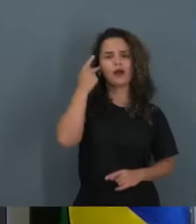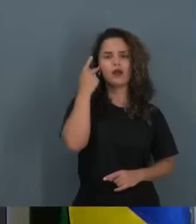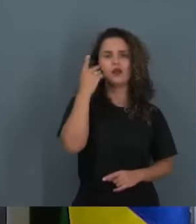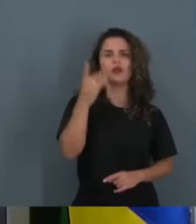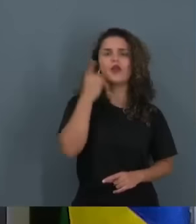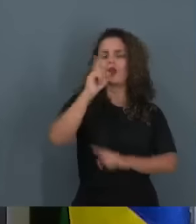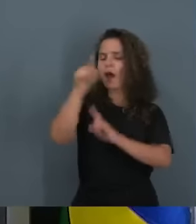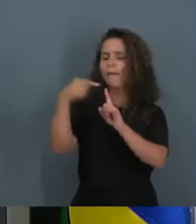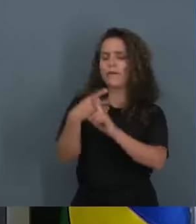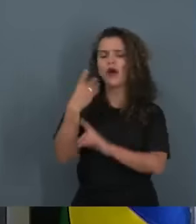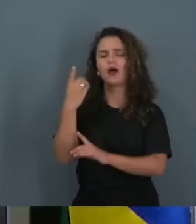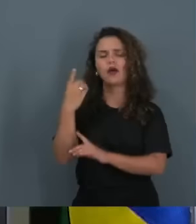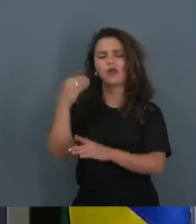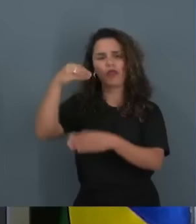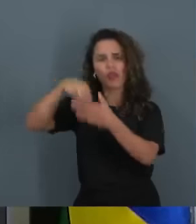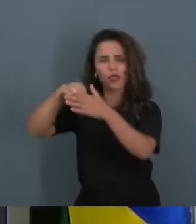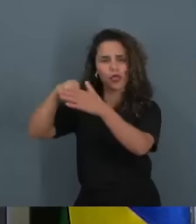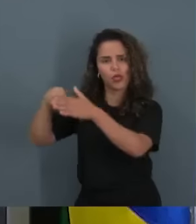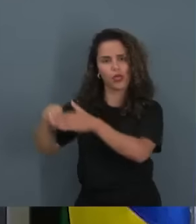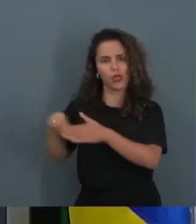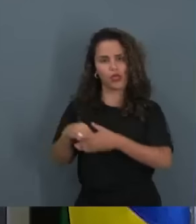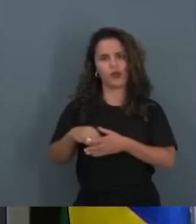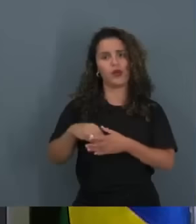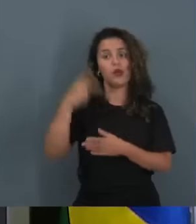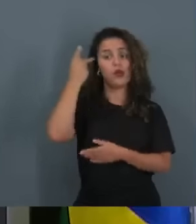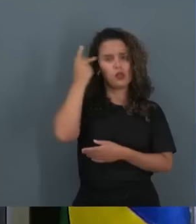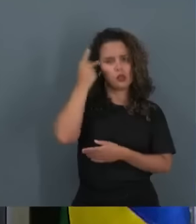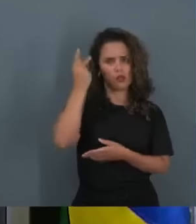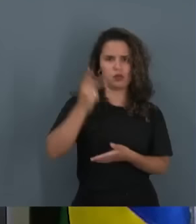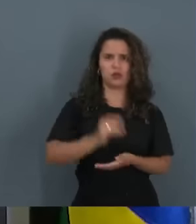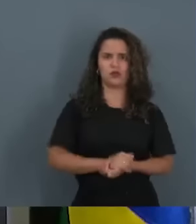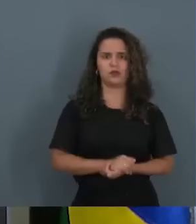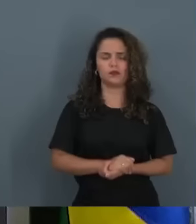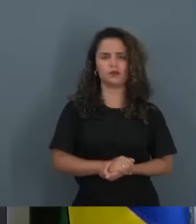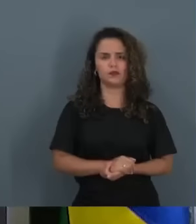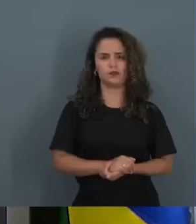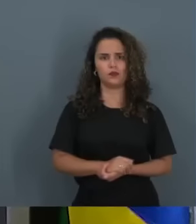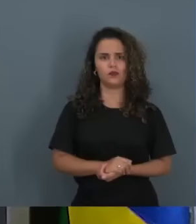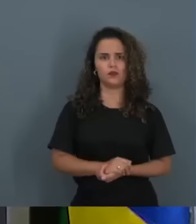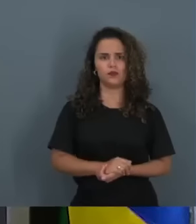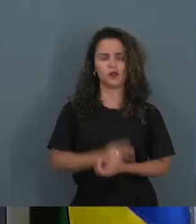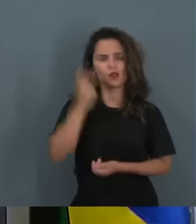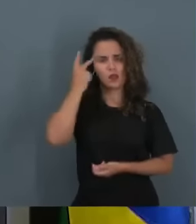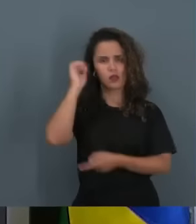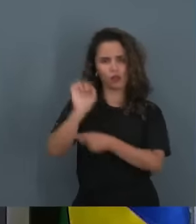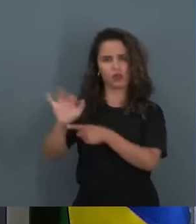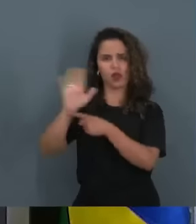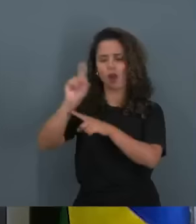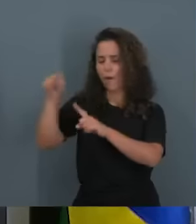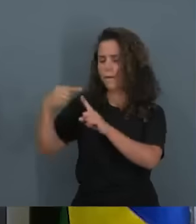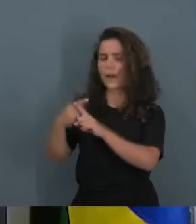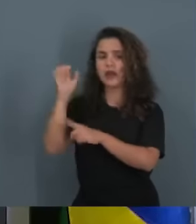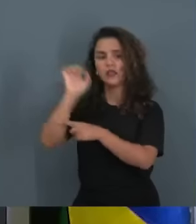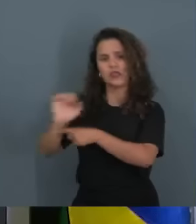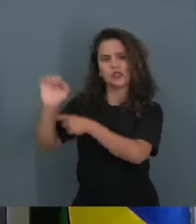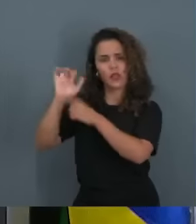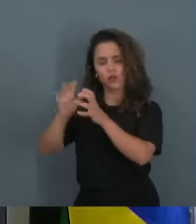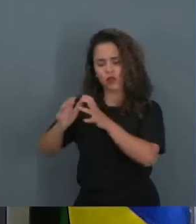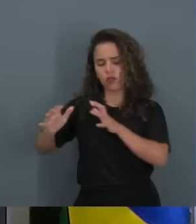mais votada da história de São Paulo, que é o maior estado do